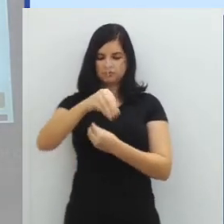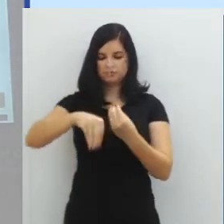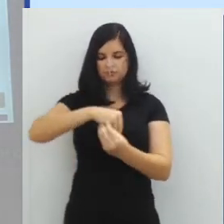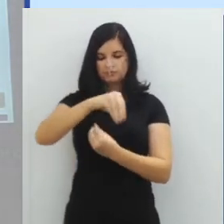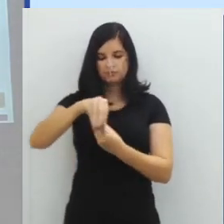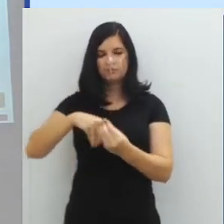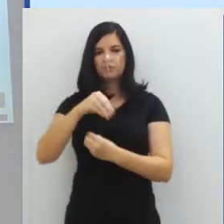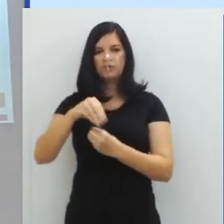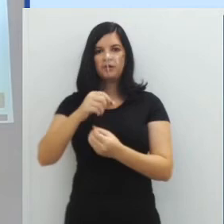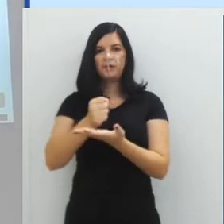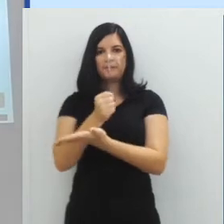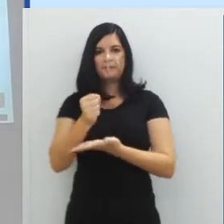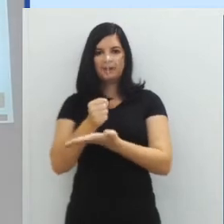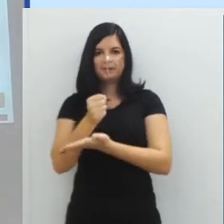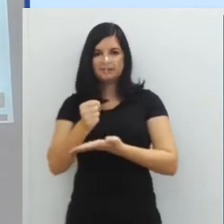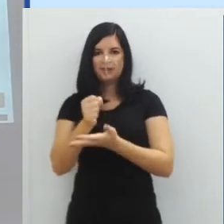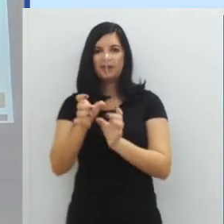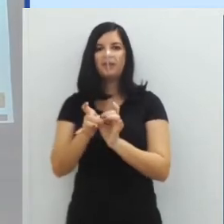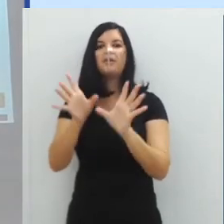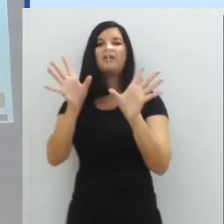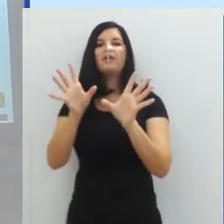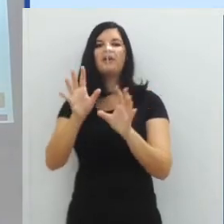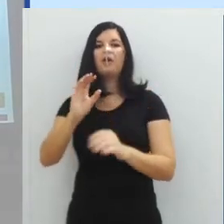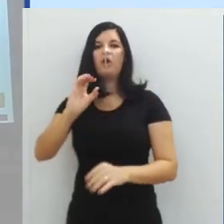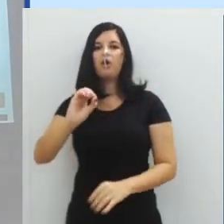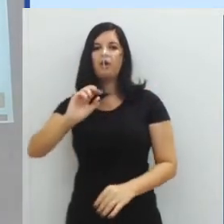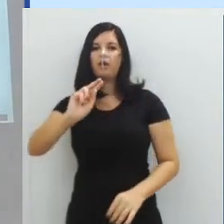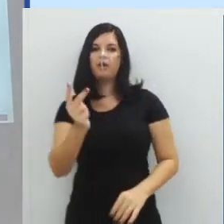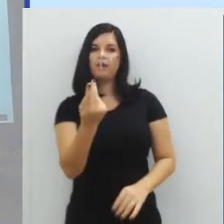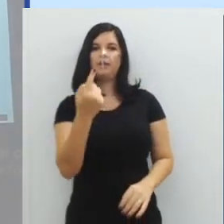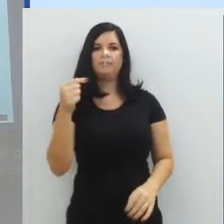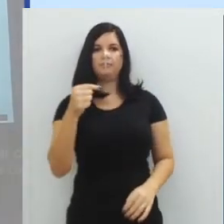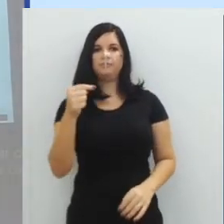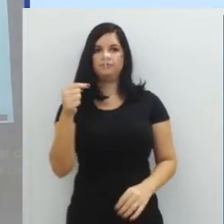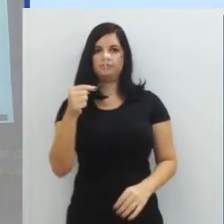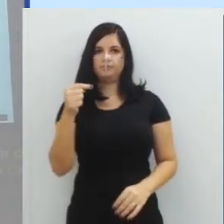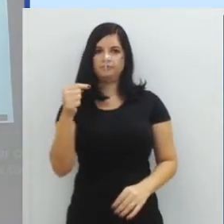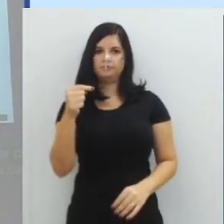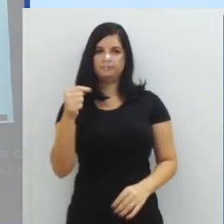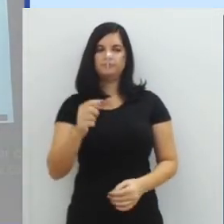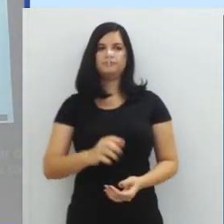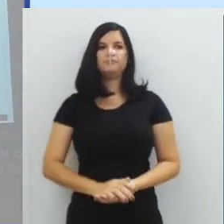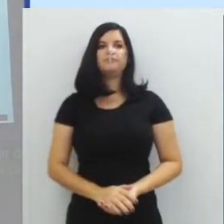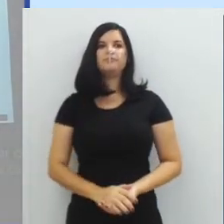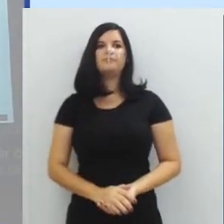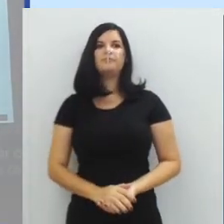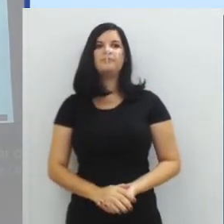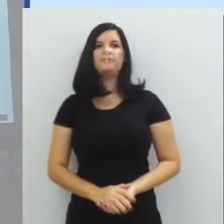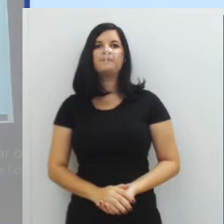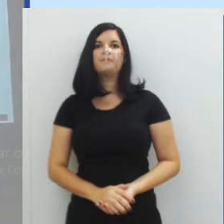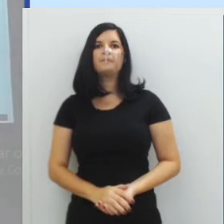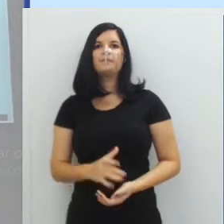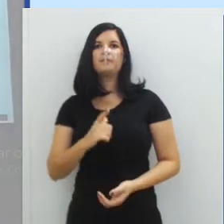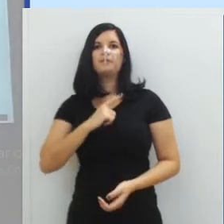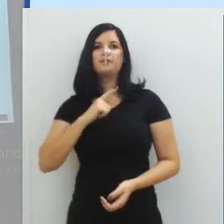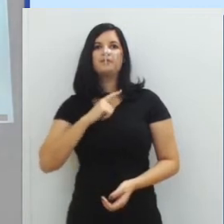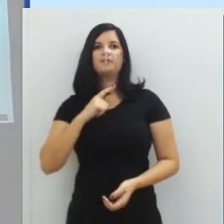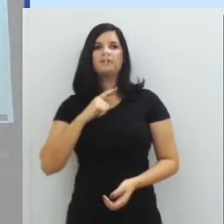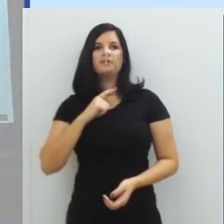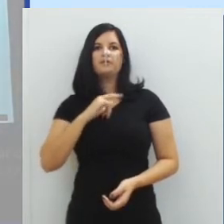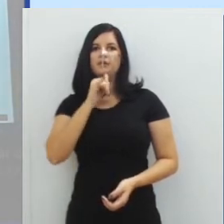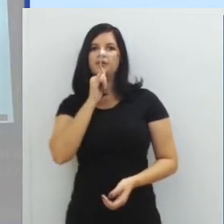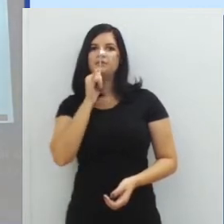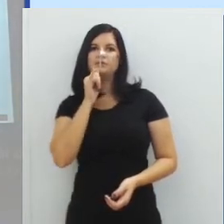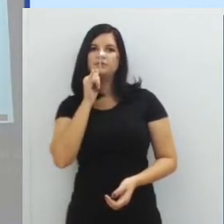solução ela é básica, quando ela vai liberar OH-, tá certo? Aqui eu tenho um exemplo para vocês